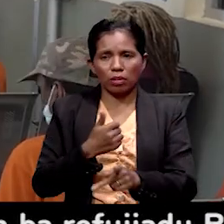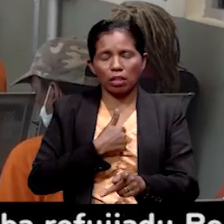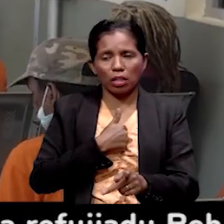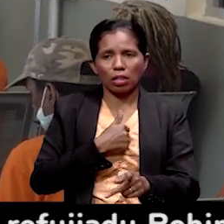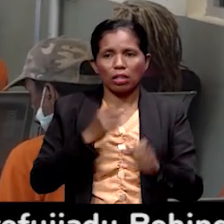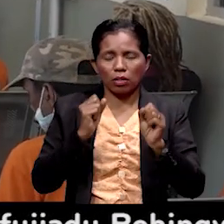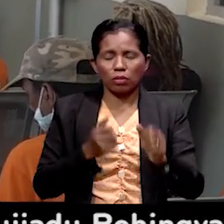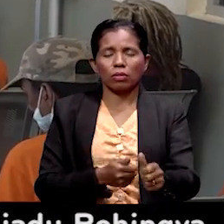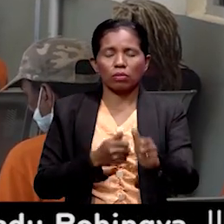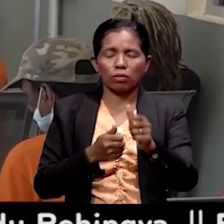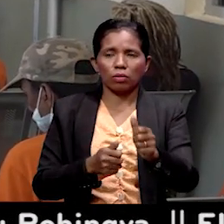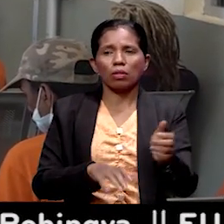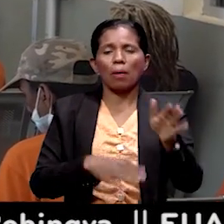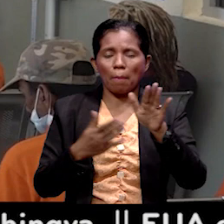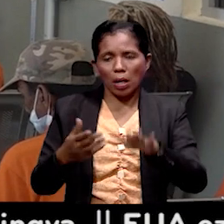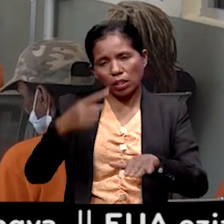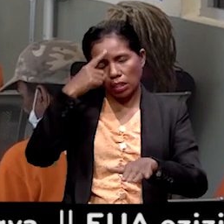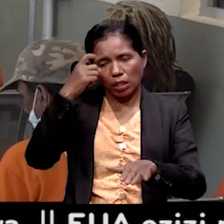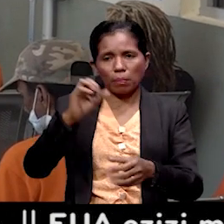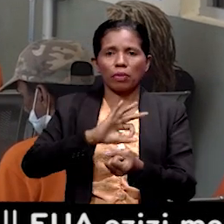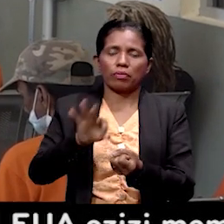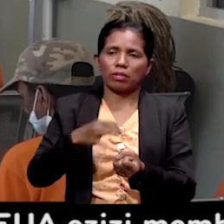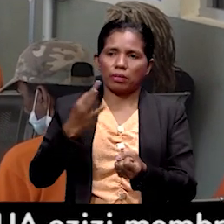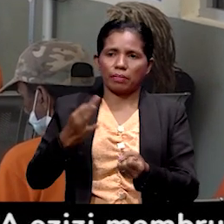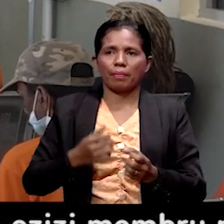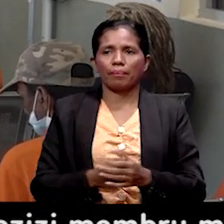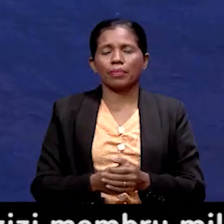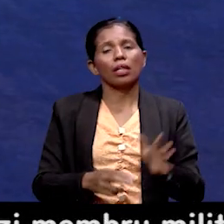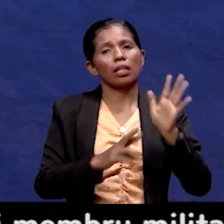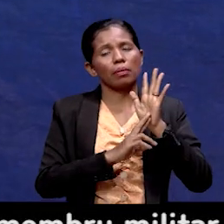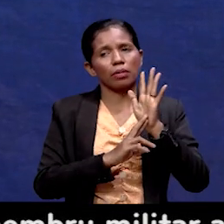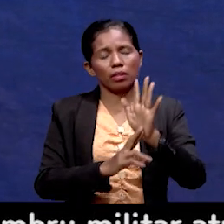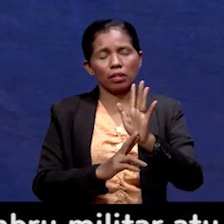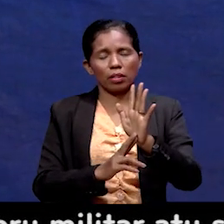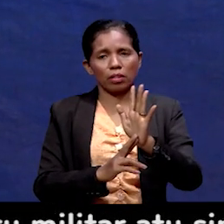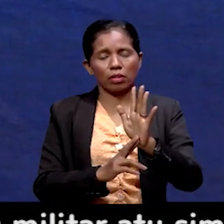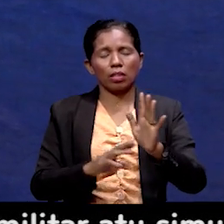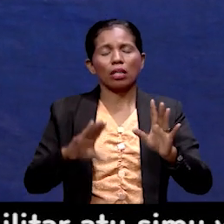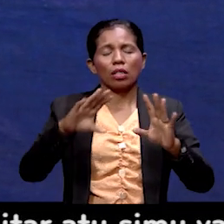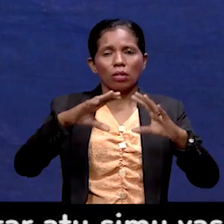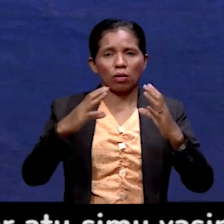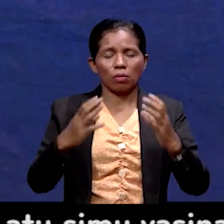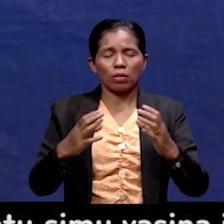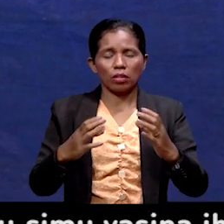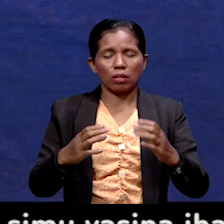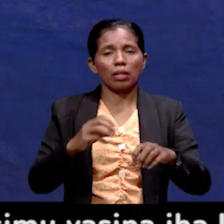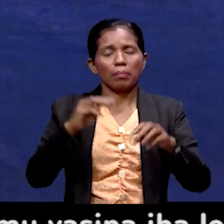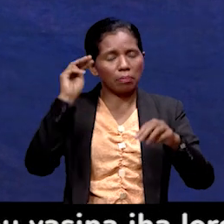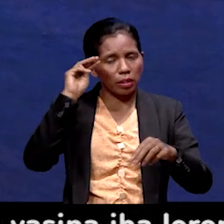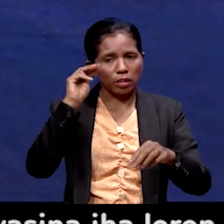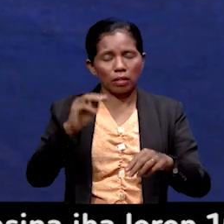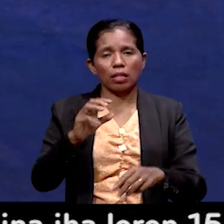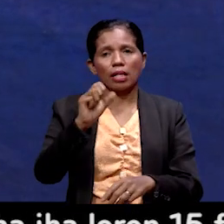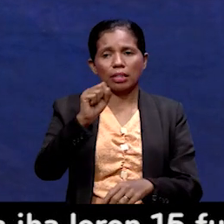forma grave no mate tamba COVID-19. Representante porta-voz Comissão Interministerial Santina